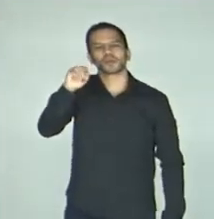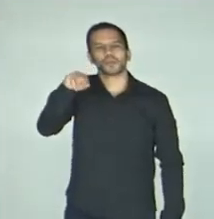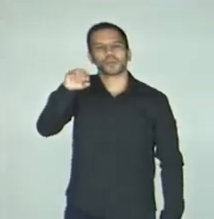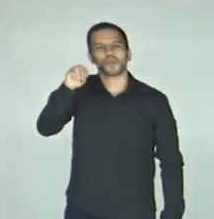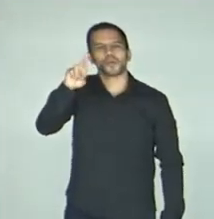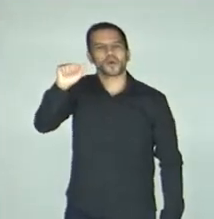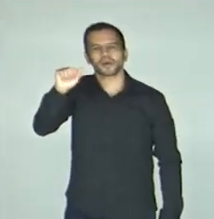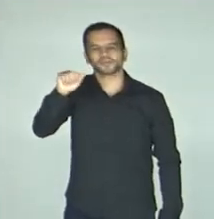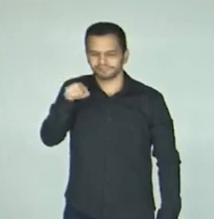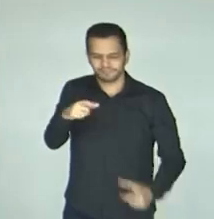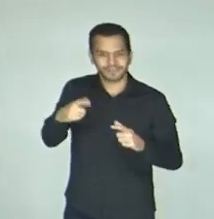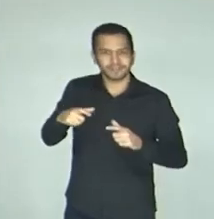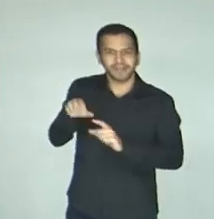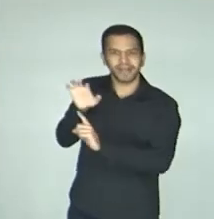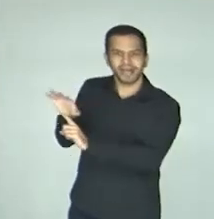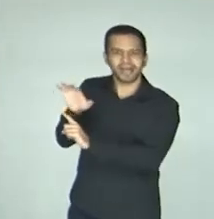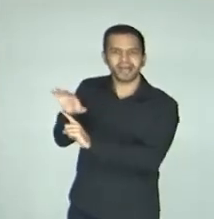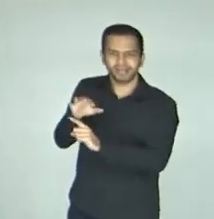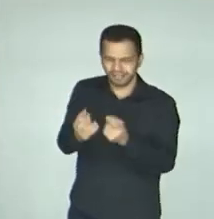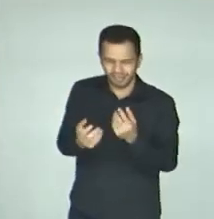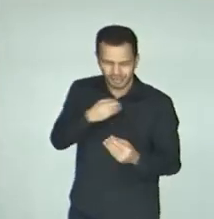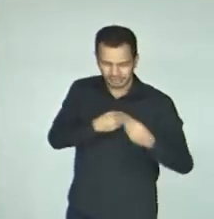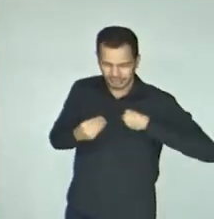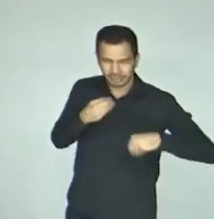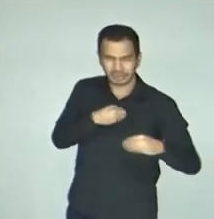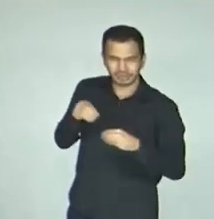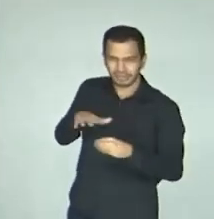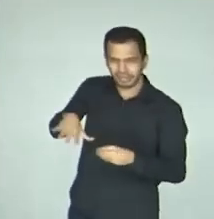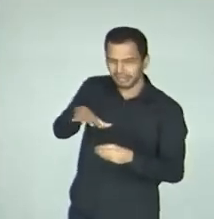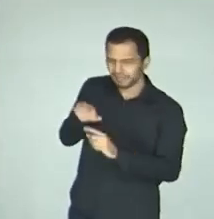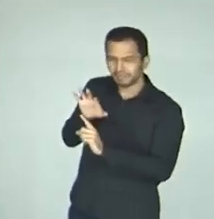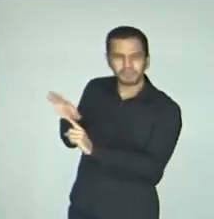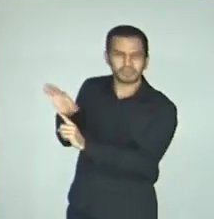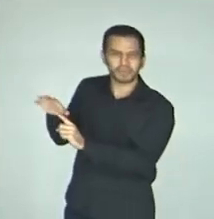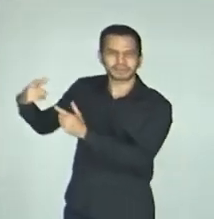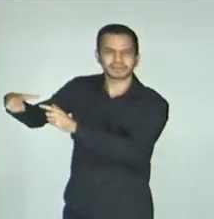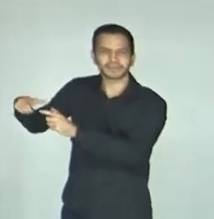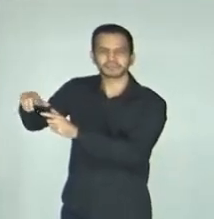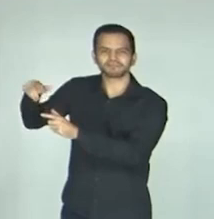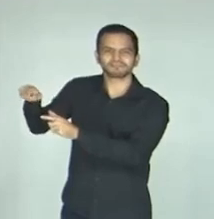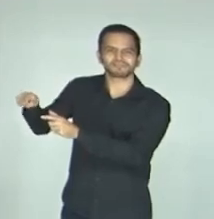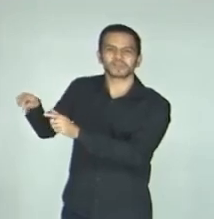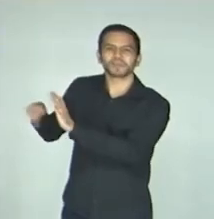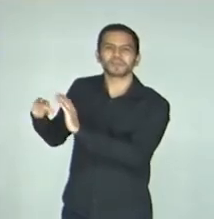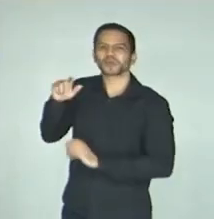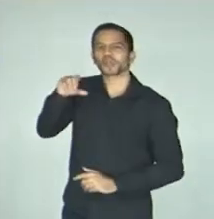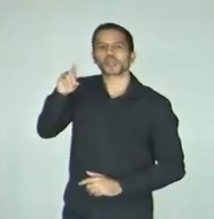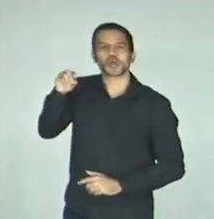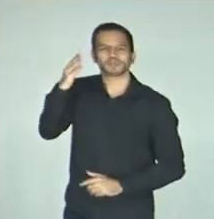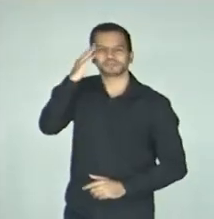Fedendo fedendo a enxofre Ele olhou pelos olhos Ele não